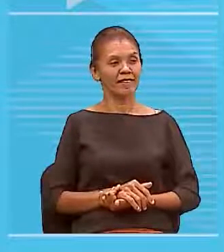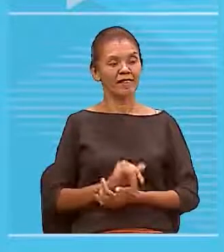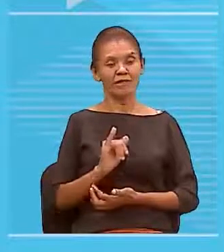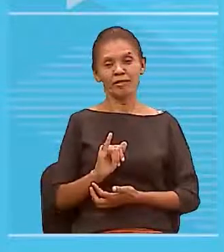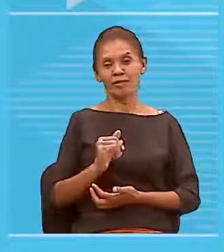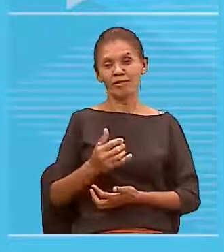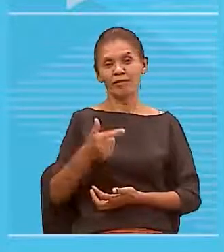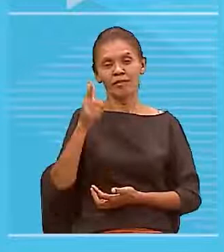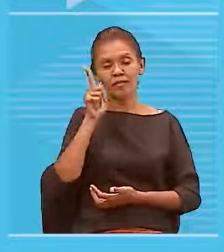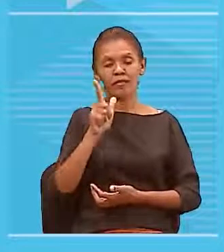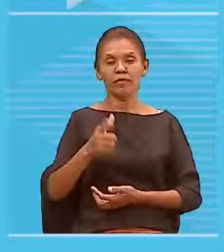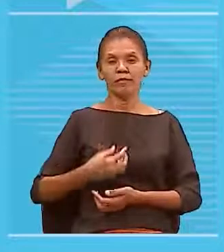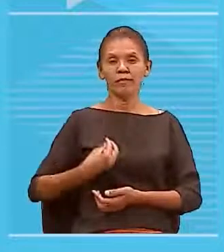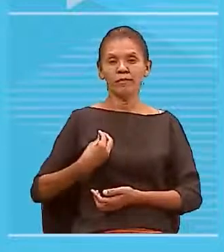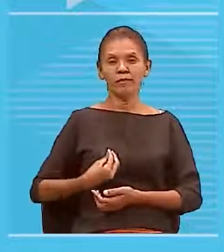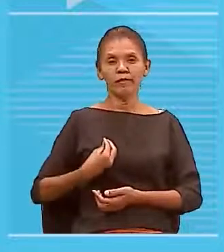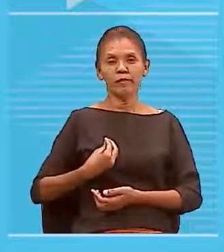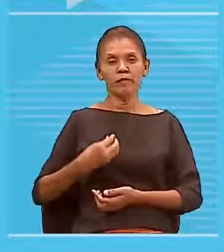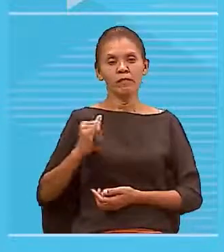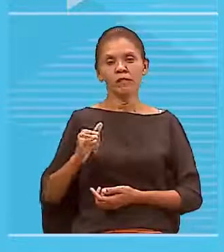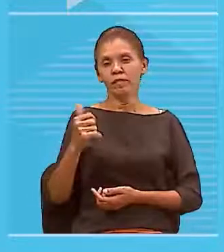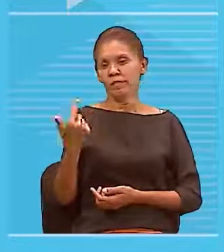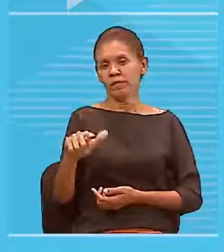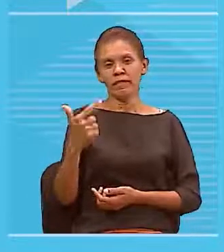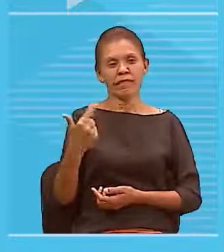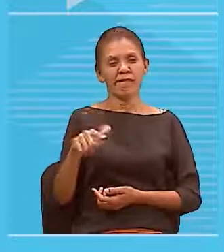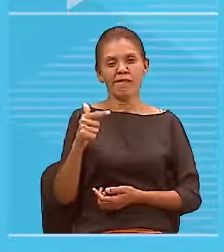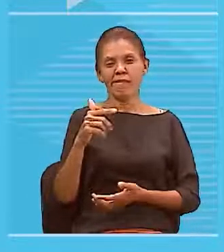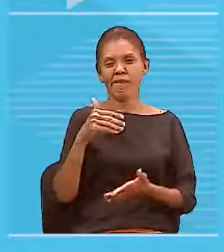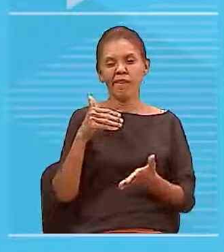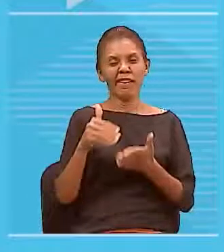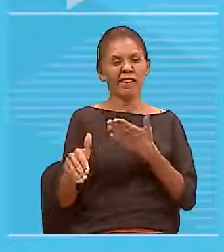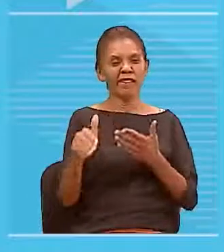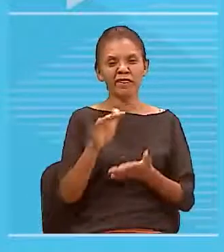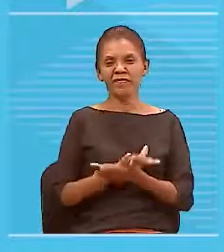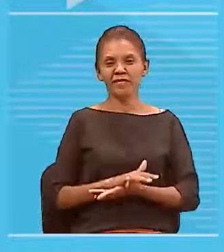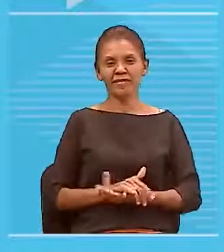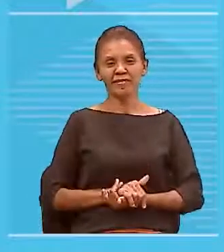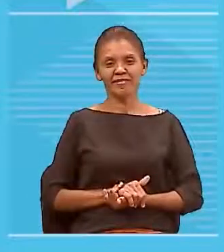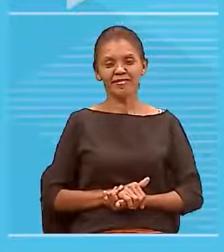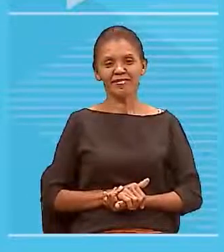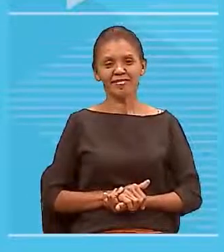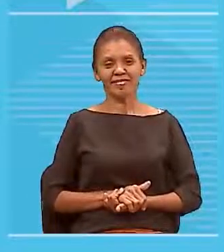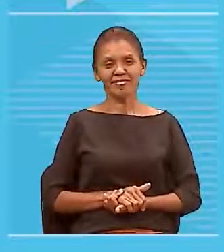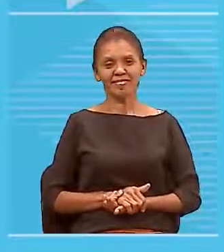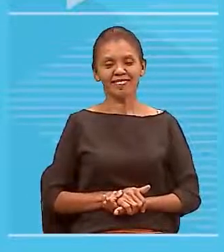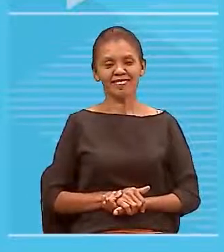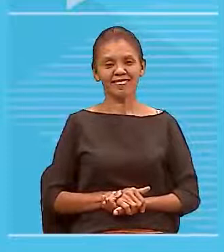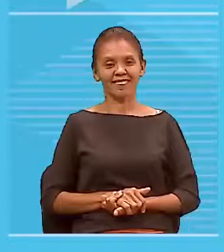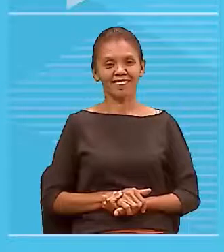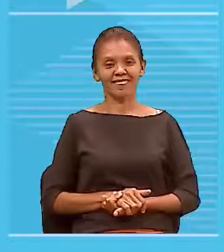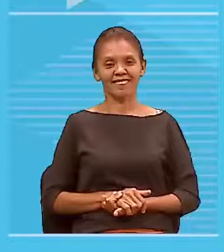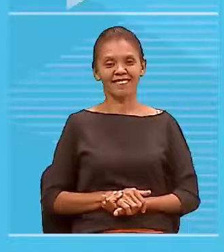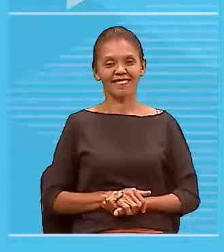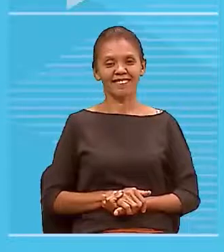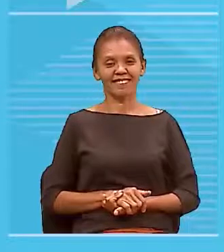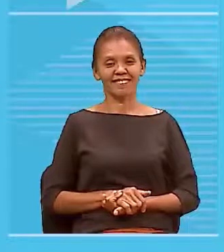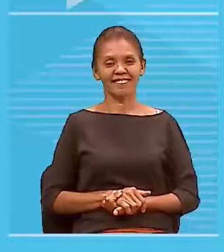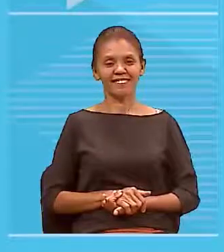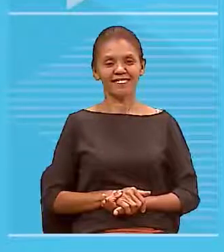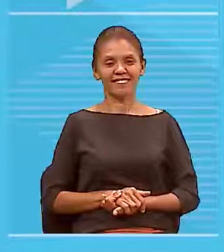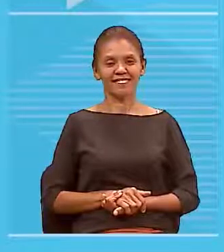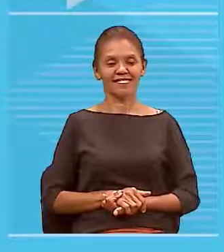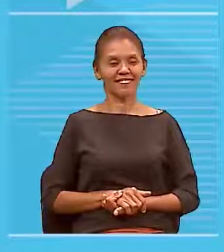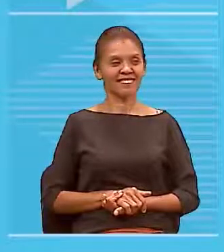fica. Quem não tem, caia fora. Volte na outra encarnação, querido. É assim que funciona na natureza, né?